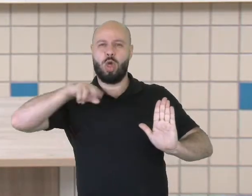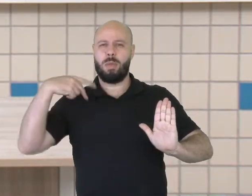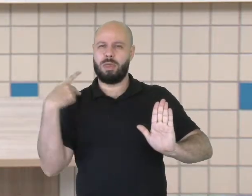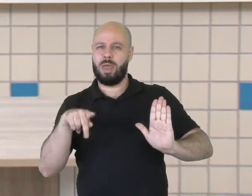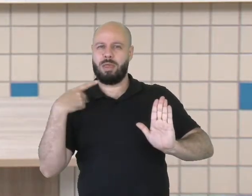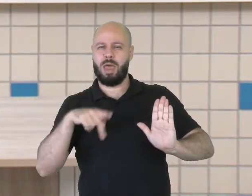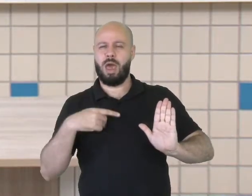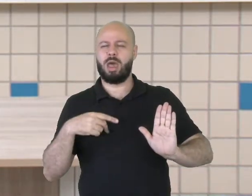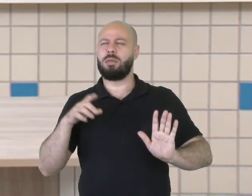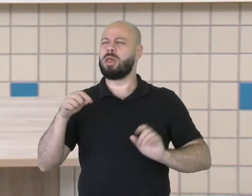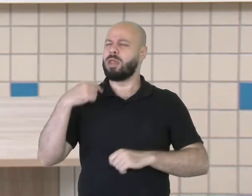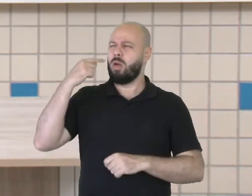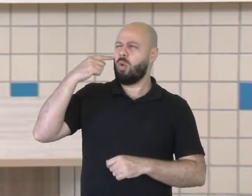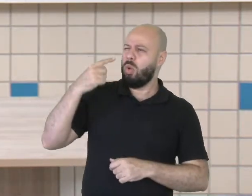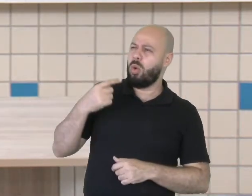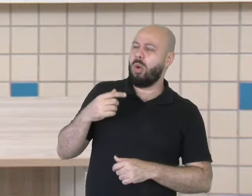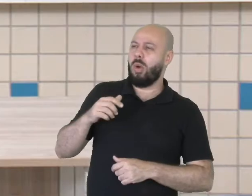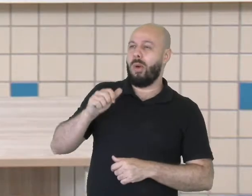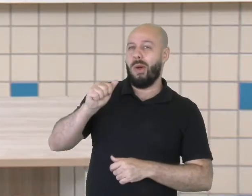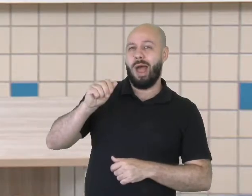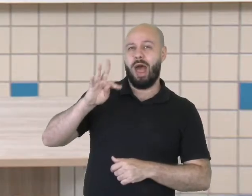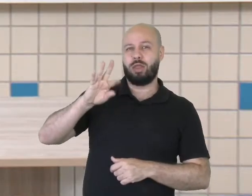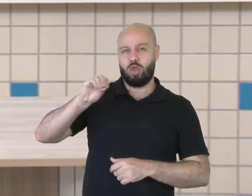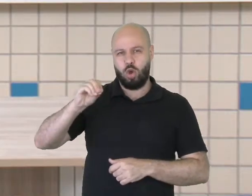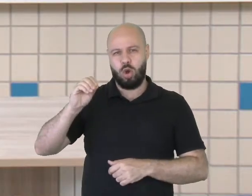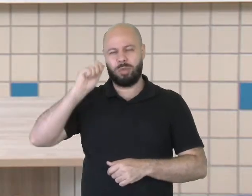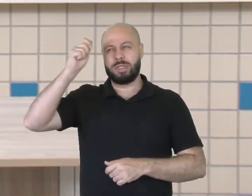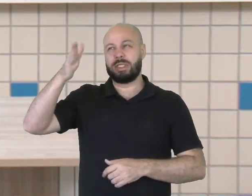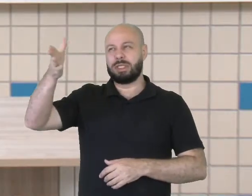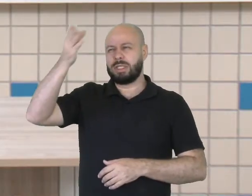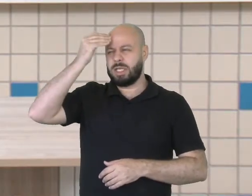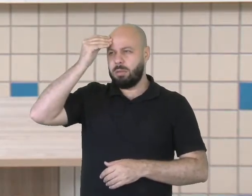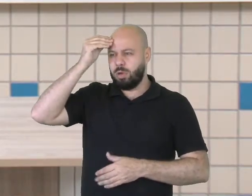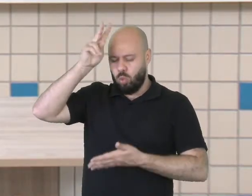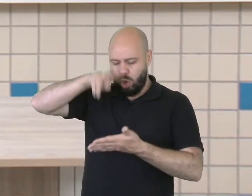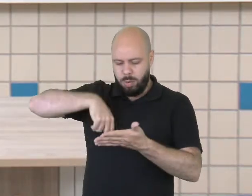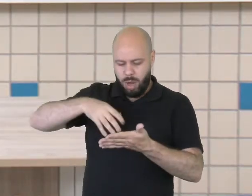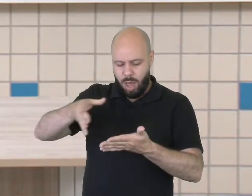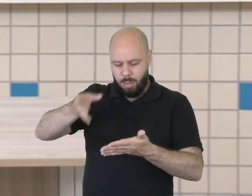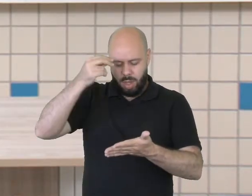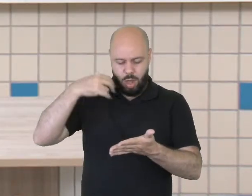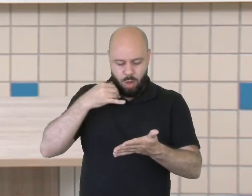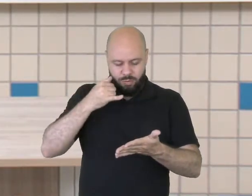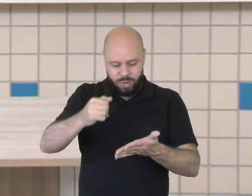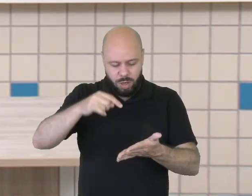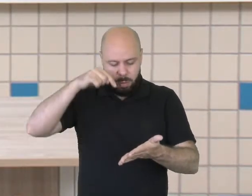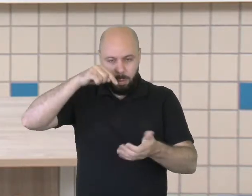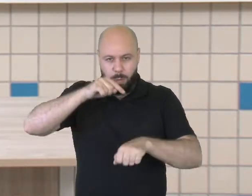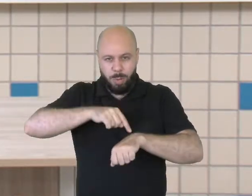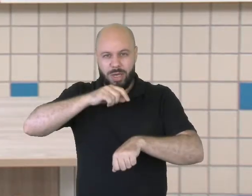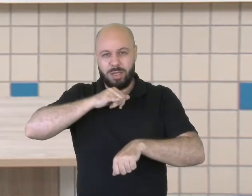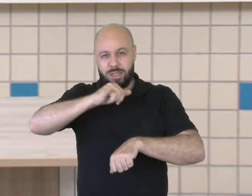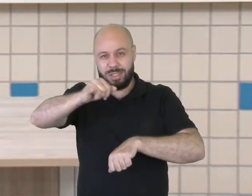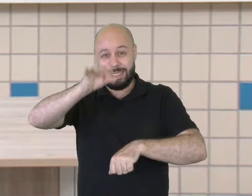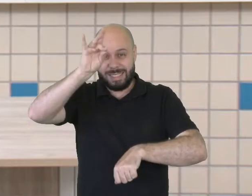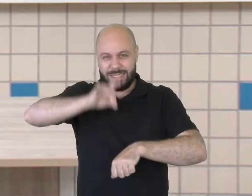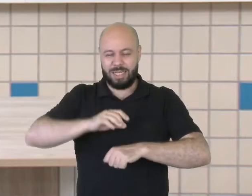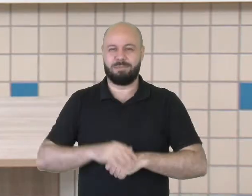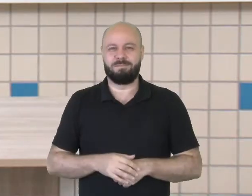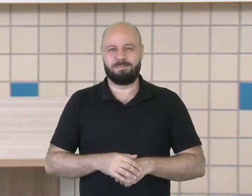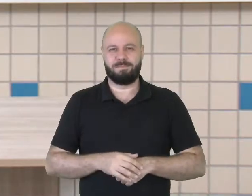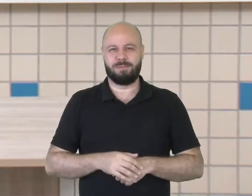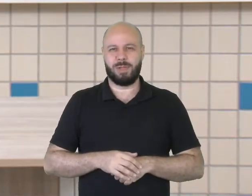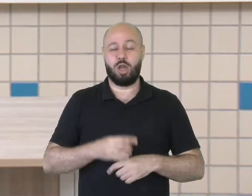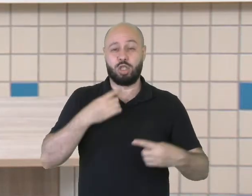que o ator decora suas falas e sabe o tempo de dizê-las. Os diálogos são